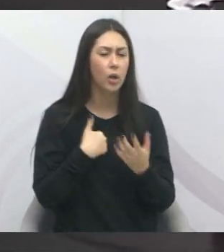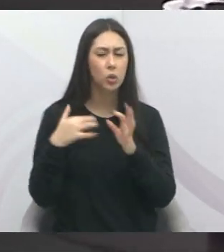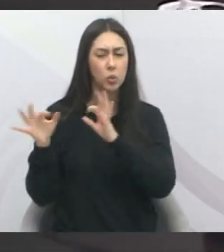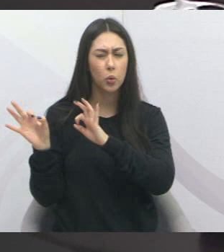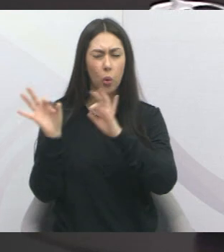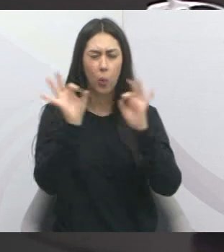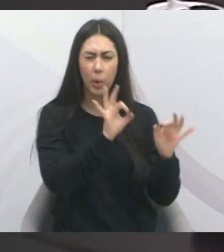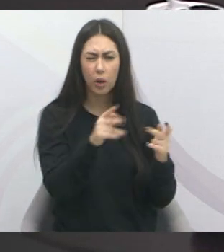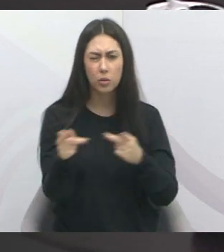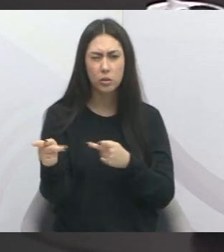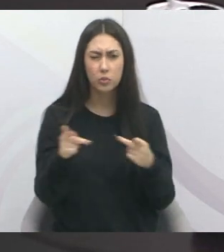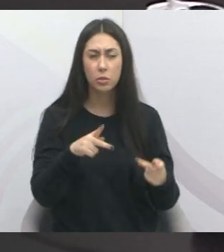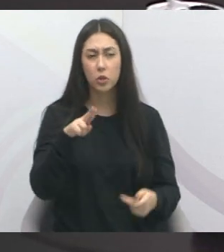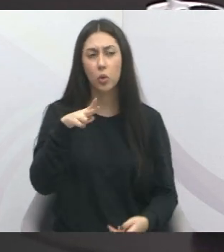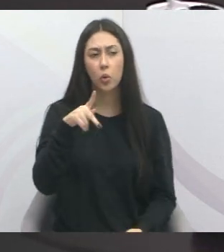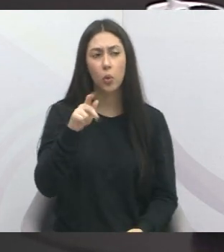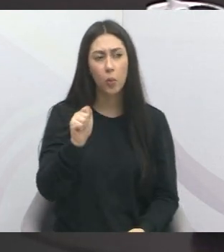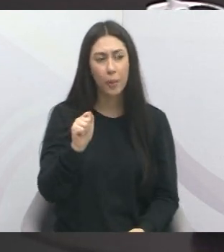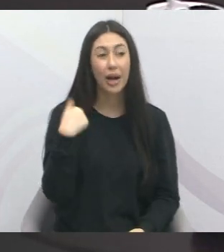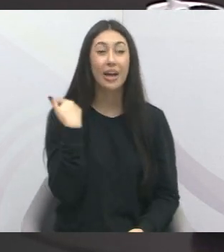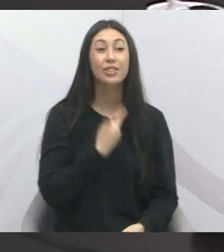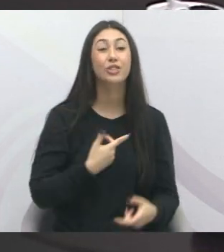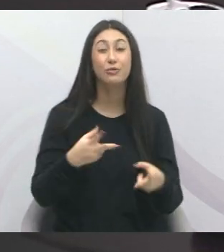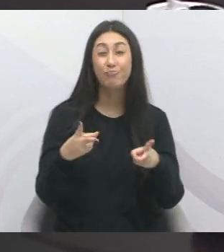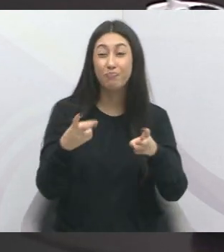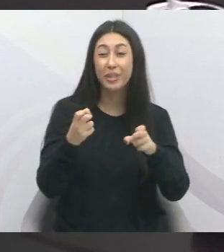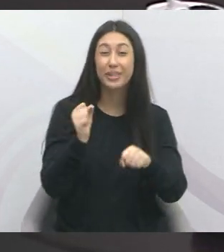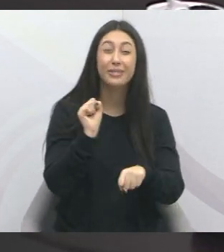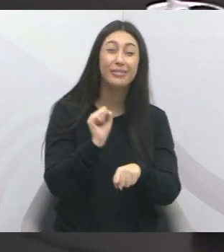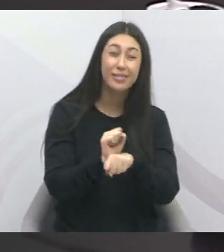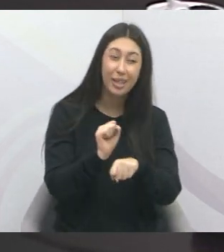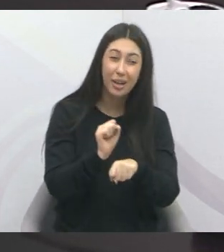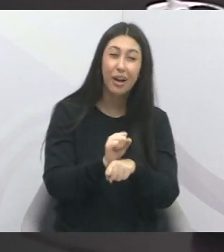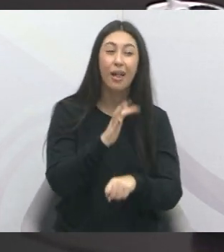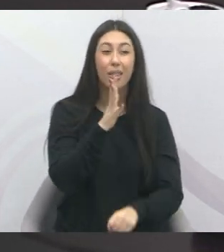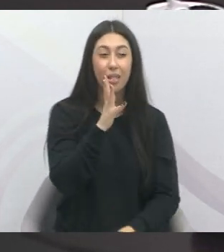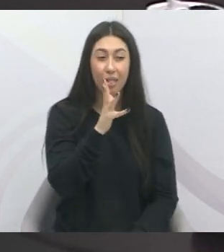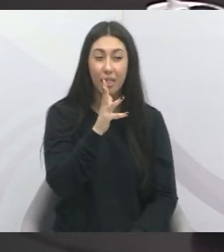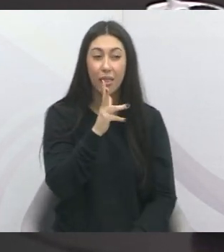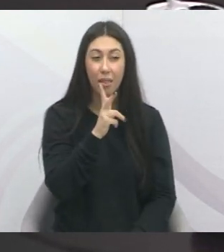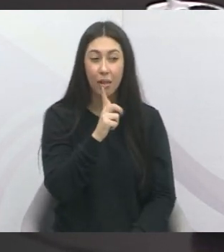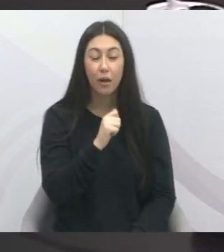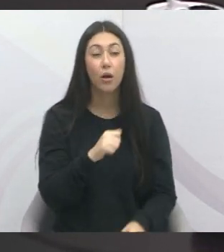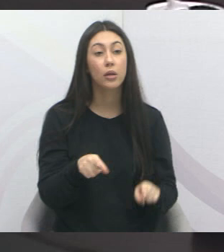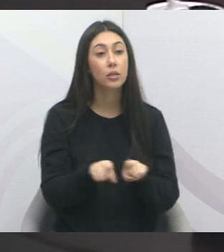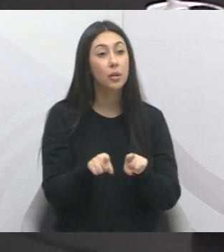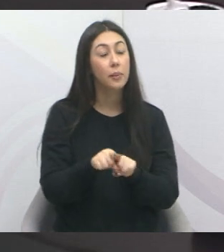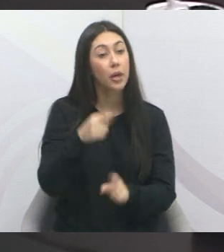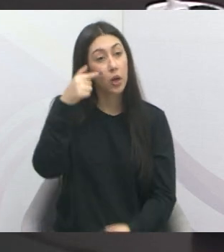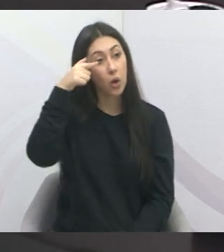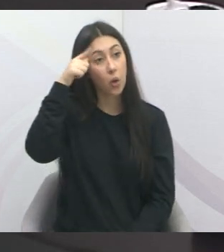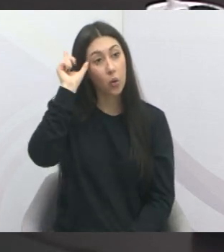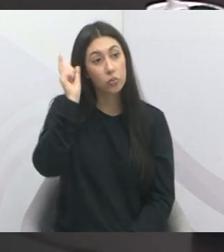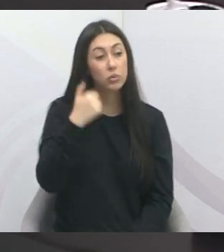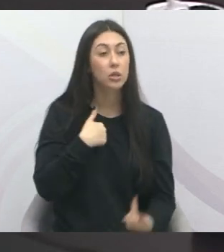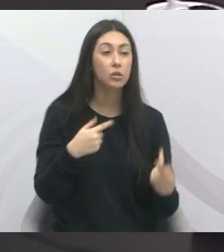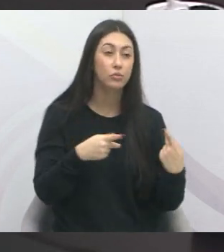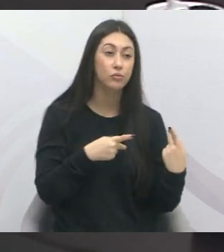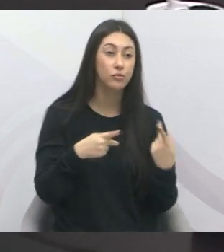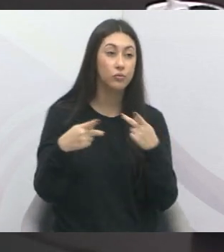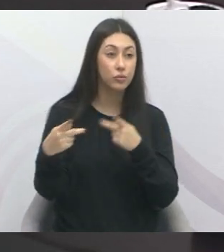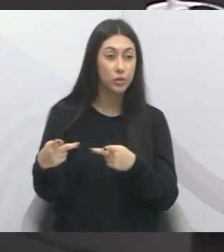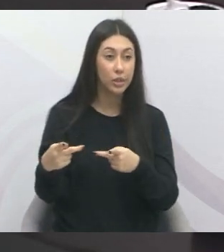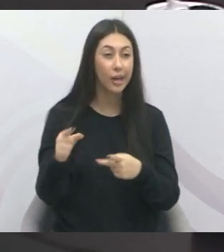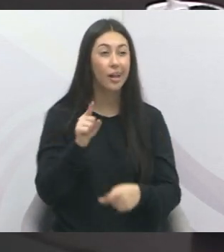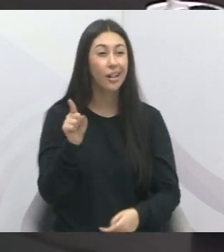no UPA e a gente está percebendo que está demorando muito o atendimento. E, inclusive, ontem eu estive lá no UPA e